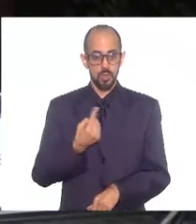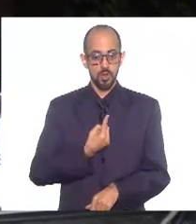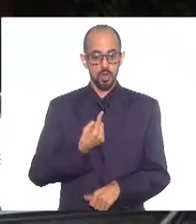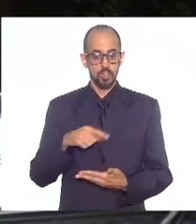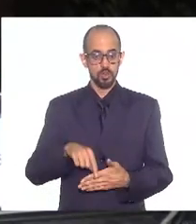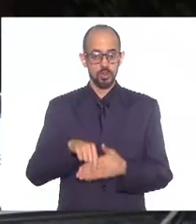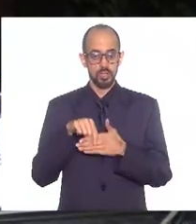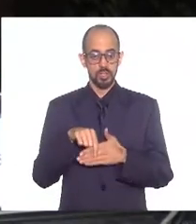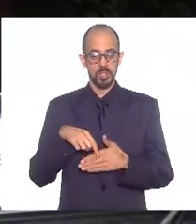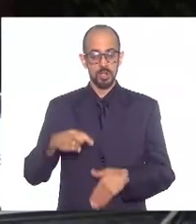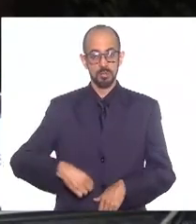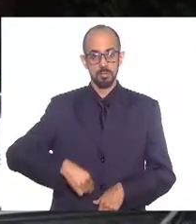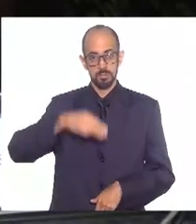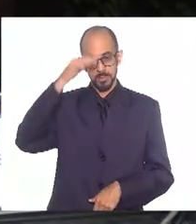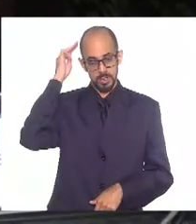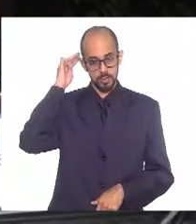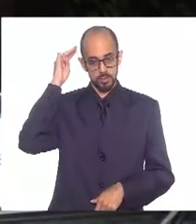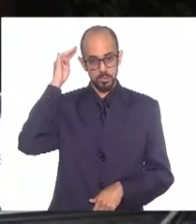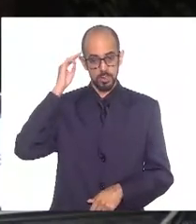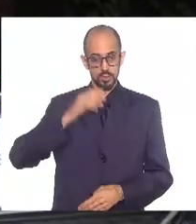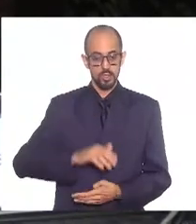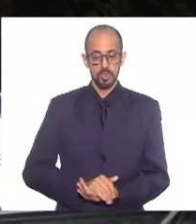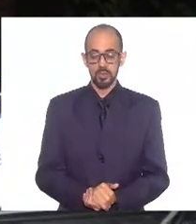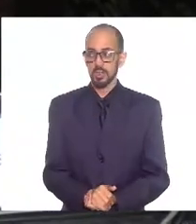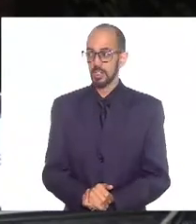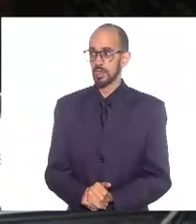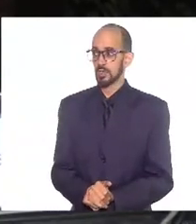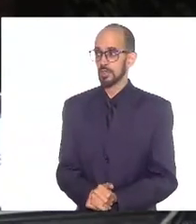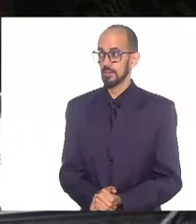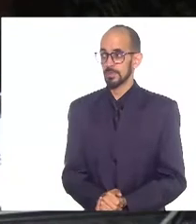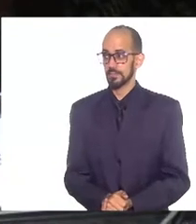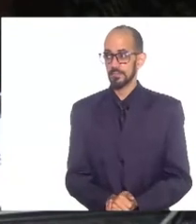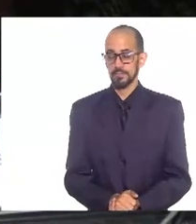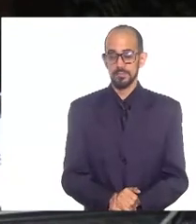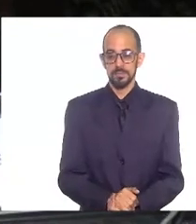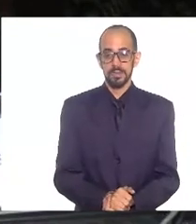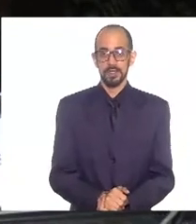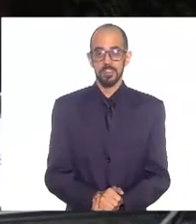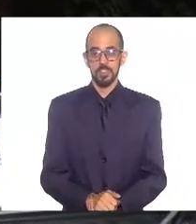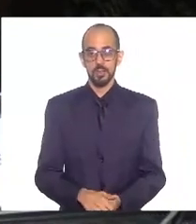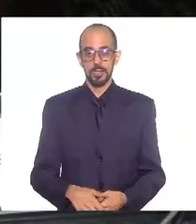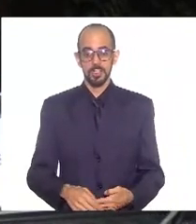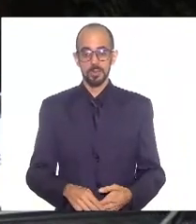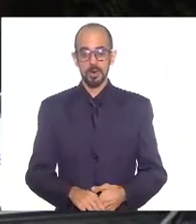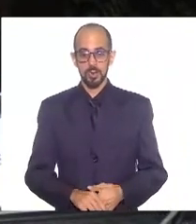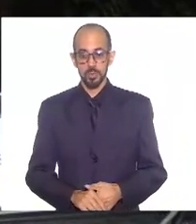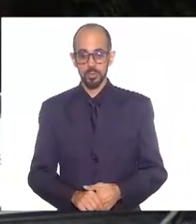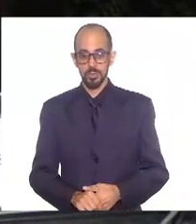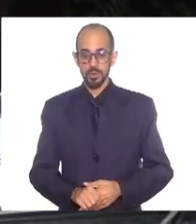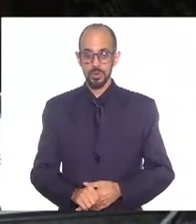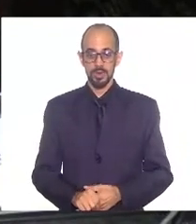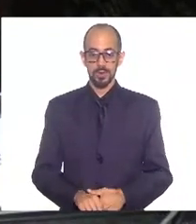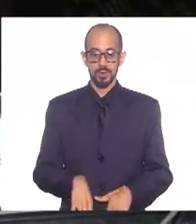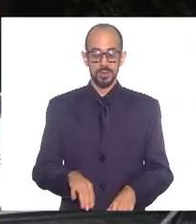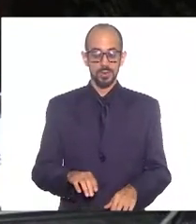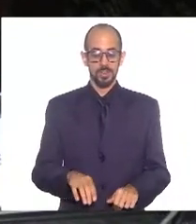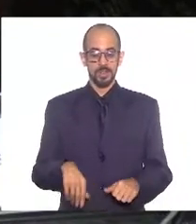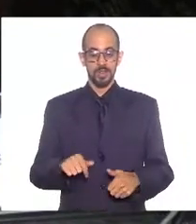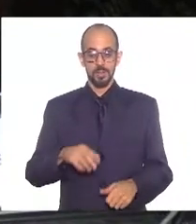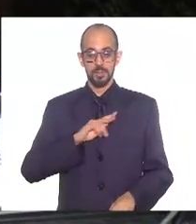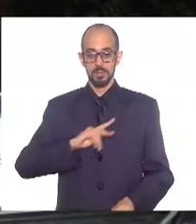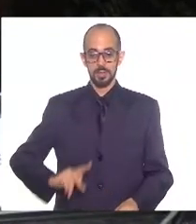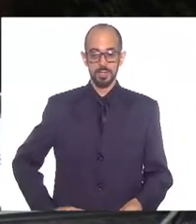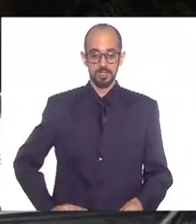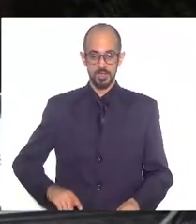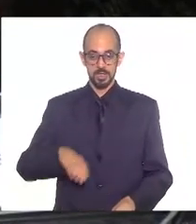de governo e relator da CPI, Márcio Pacheco, ao presidente dessa CPI,